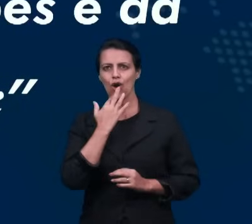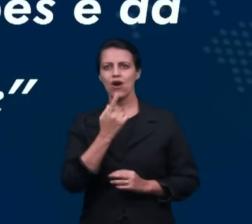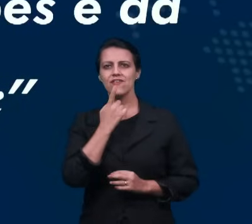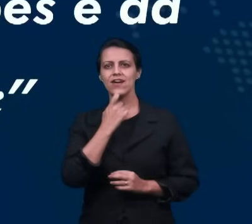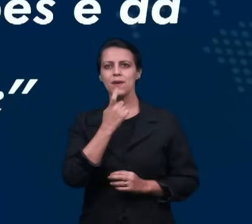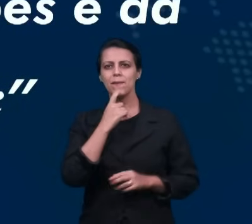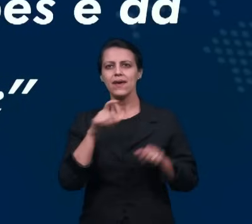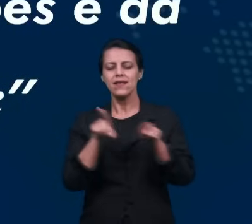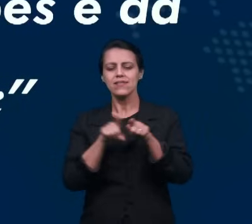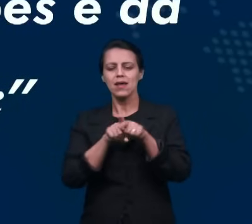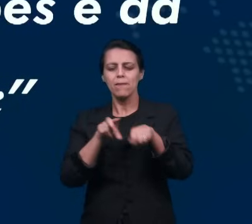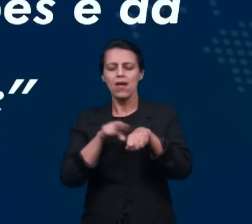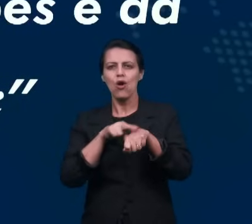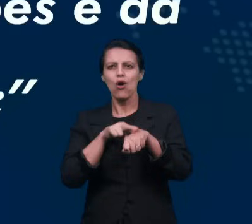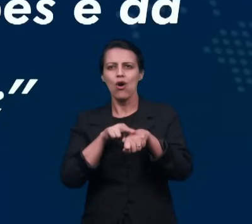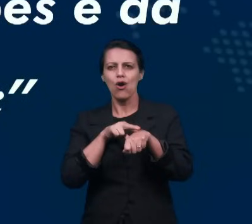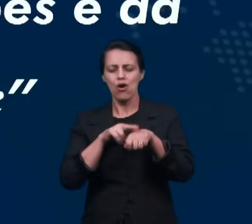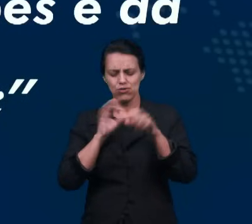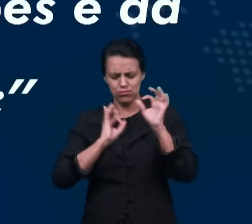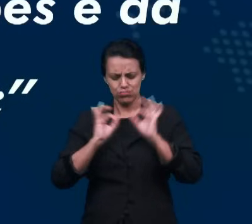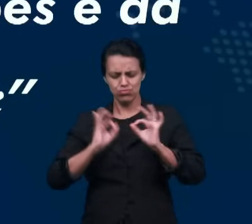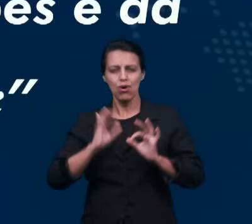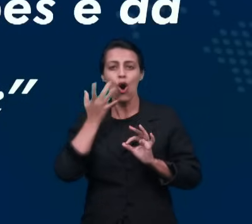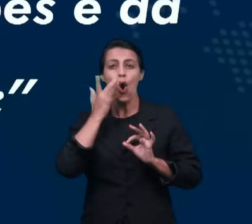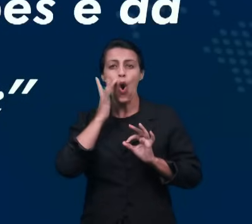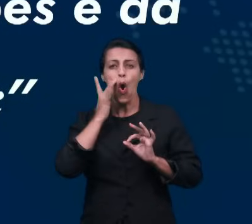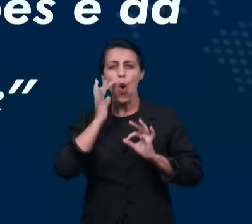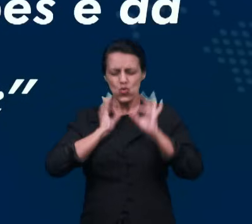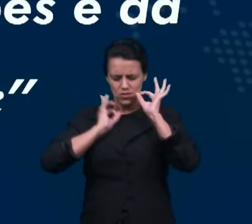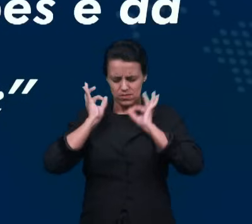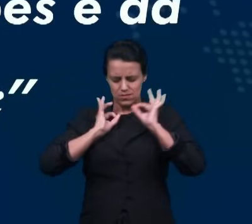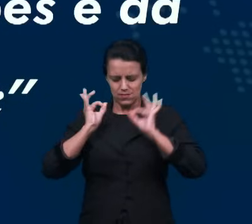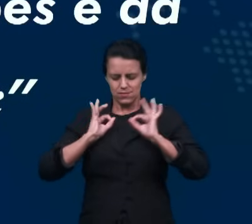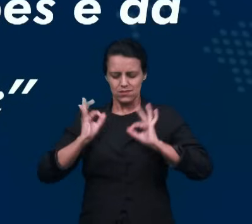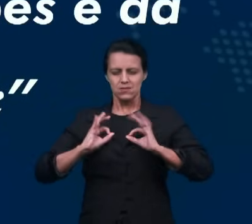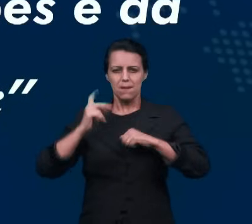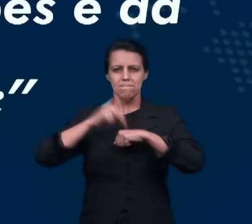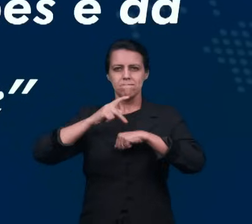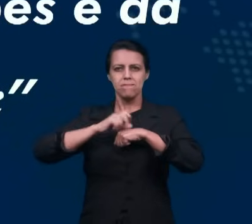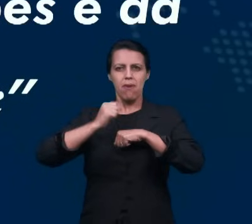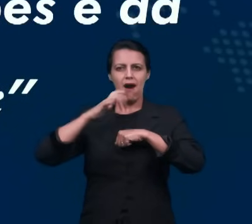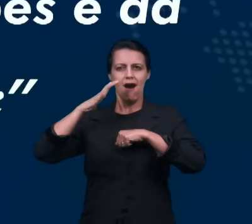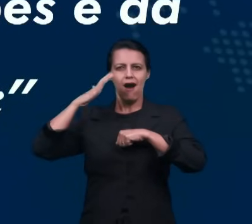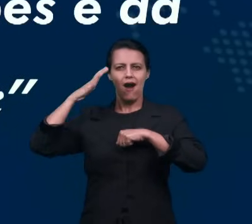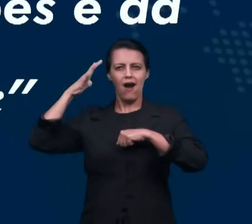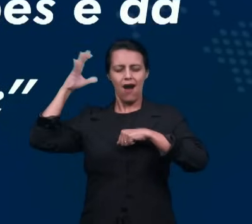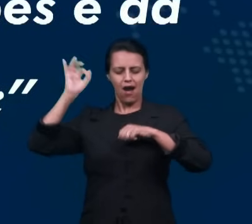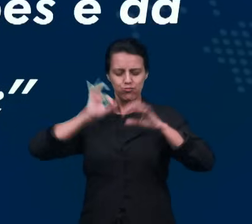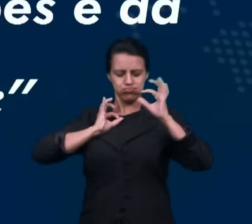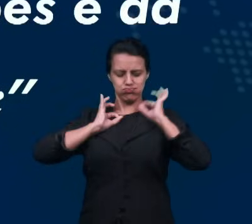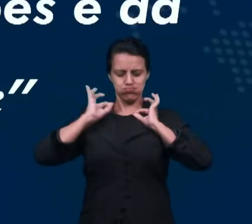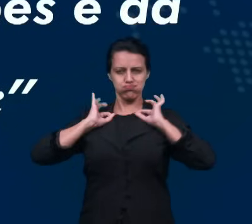escarlata, adornada com ouro, pedras preciosas. Quando eles falam, bebo água.